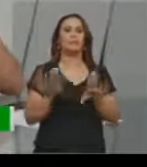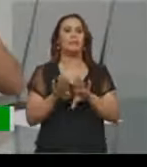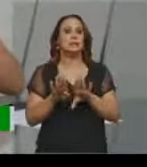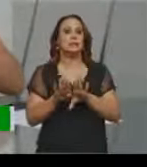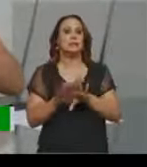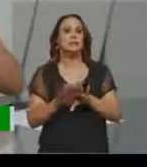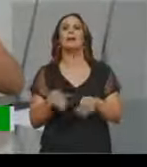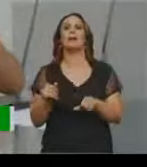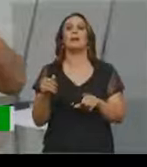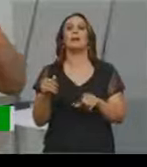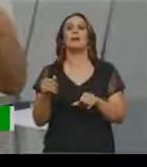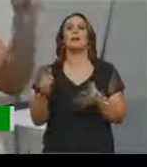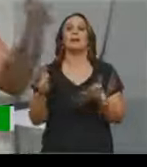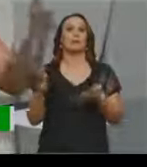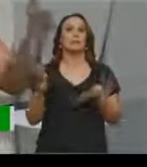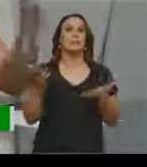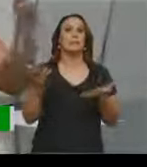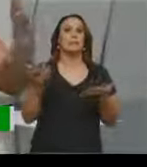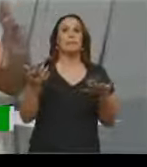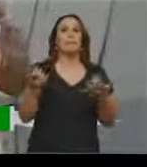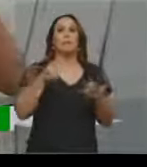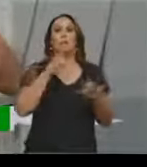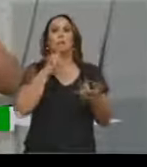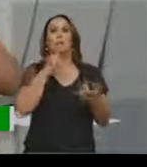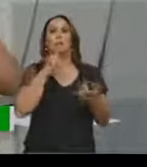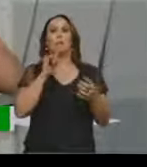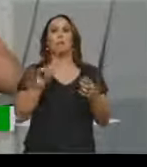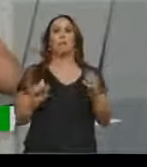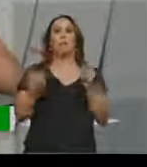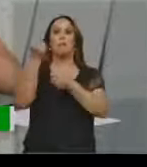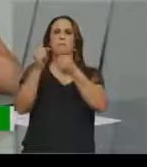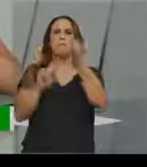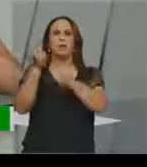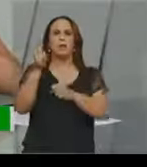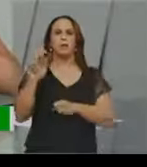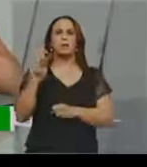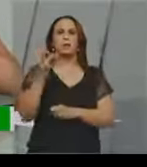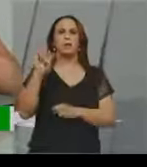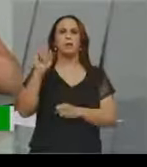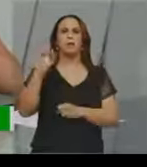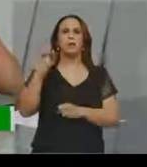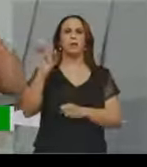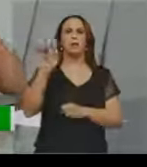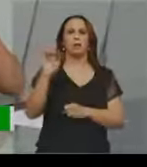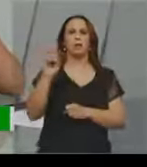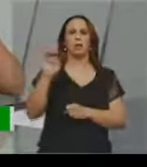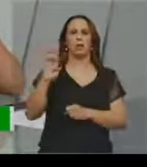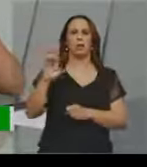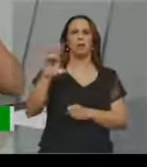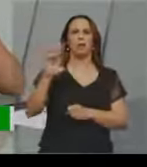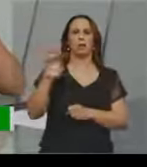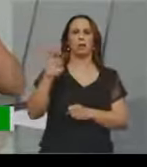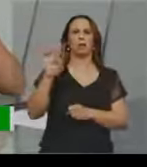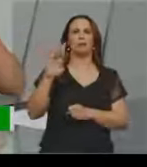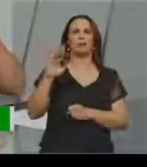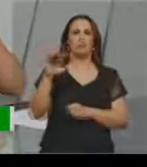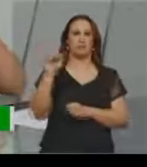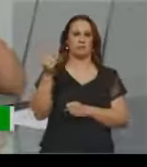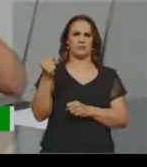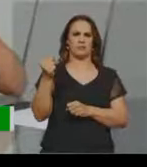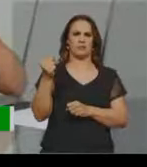não seria mais necessária a criação, né, de hidrelétricas para suprir a nossa questão energética. Então, você tem aí essa